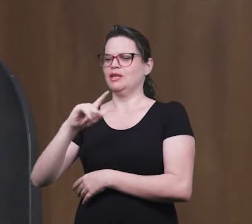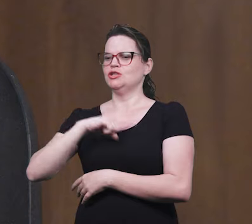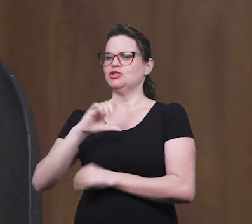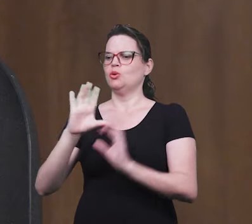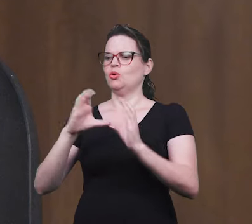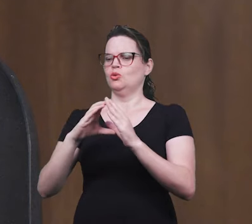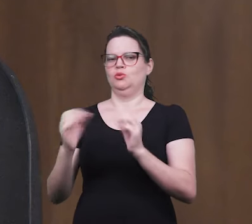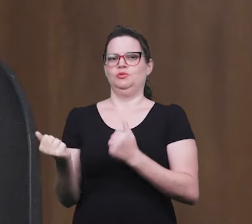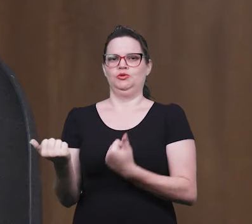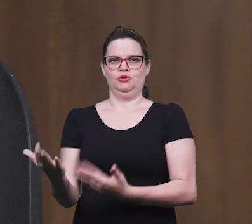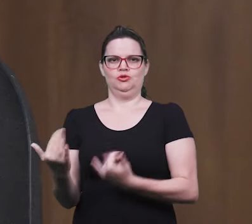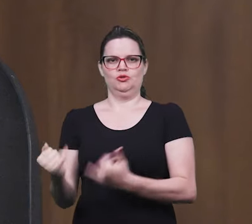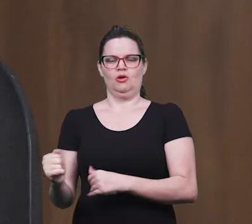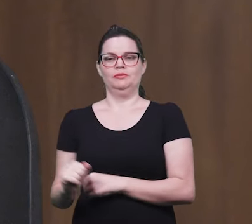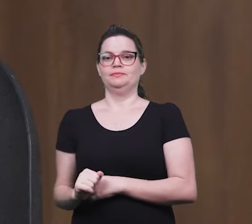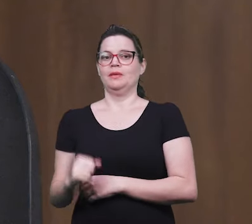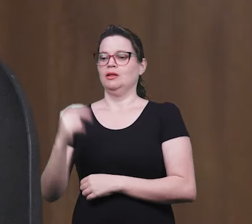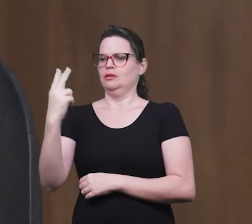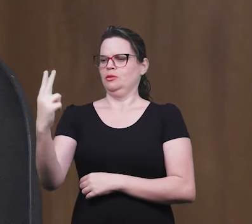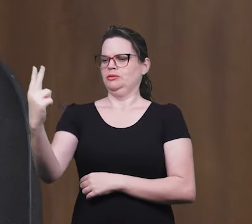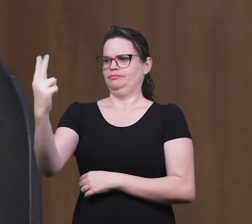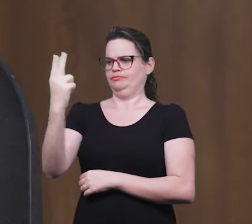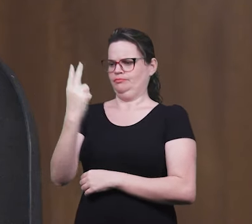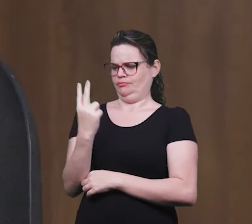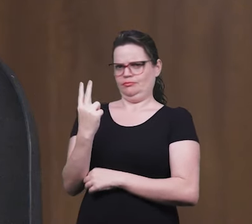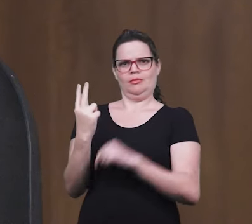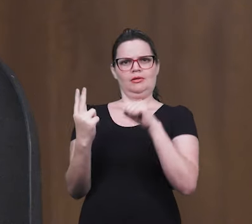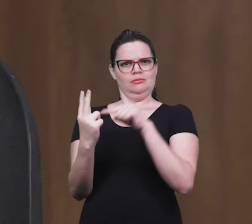seguinte: Pastor Amadeu,